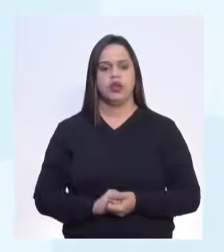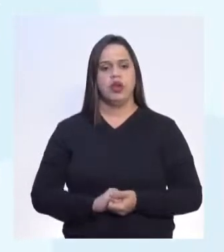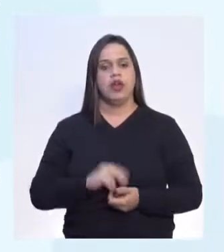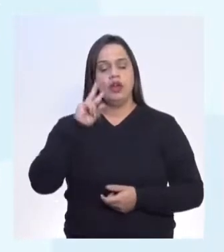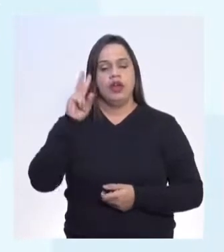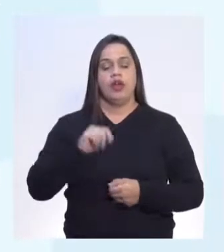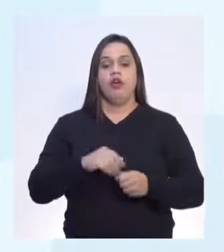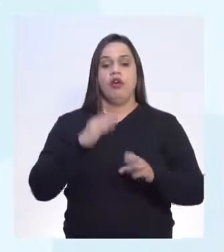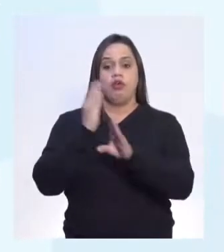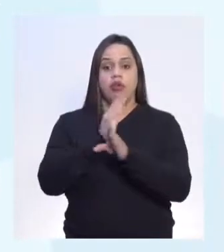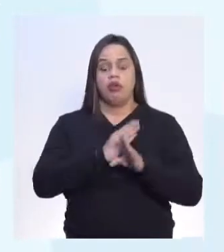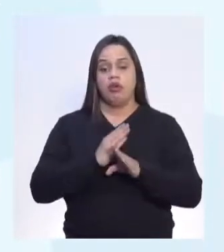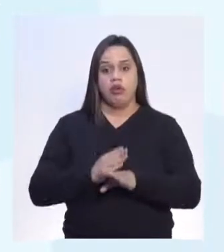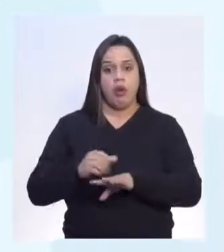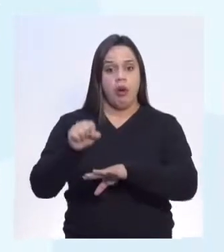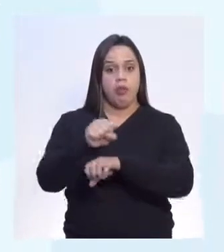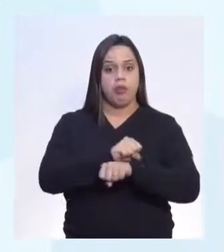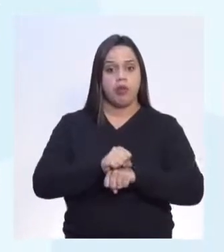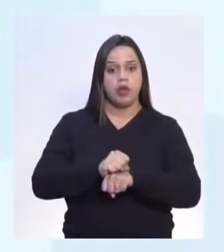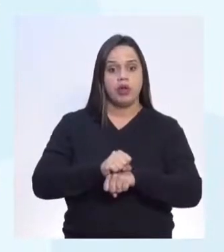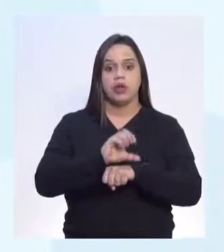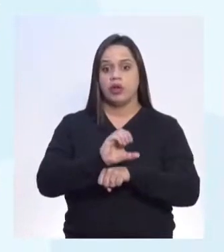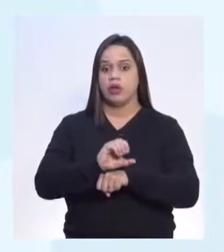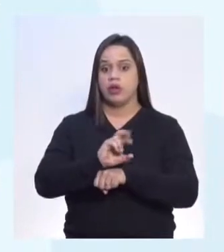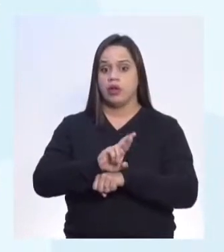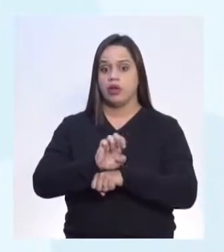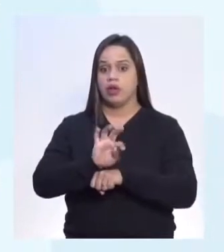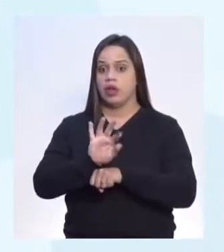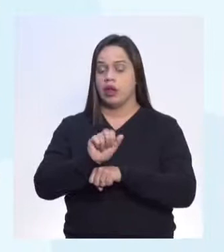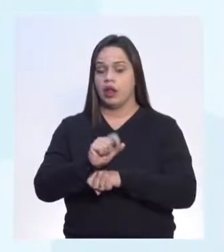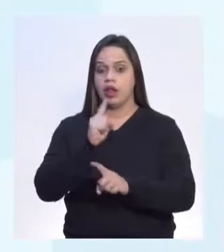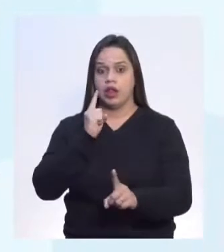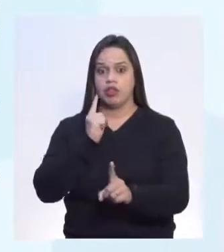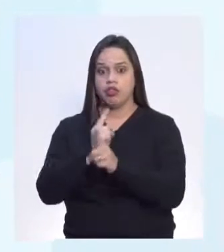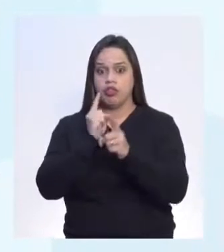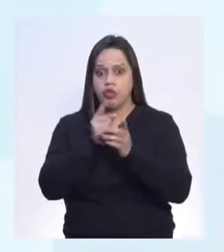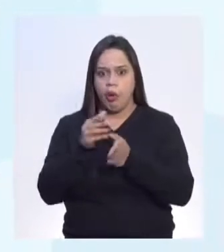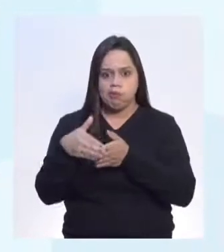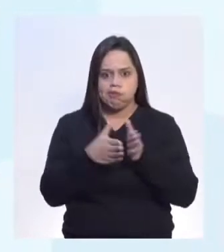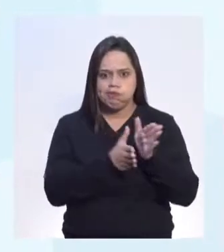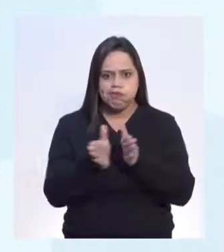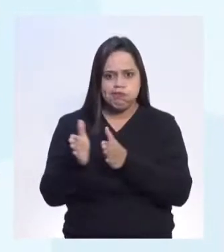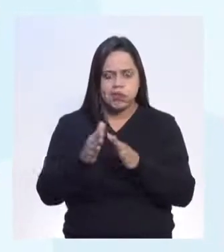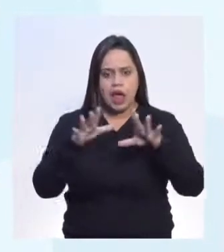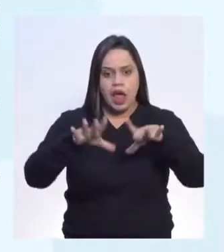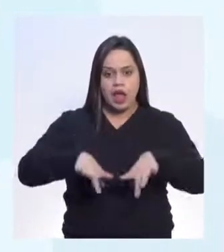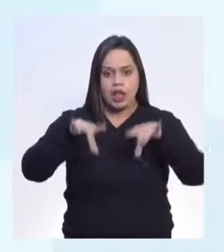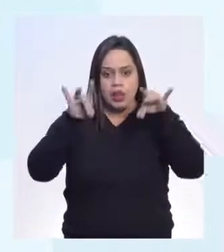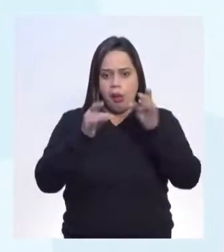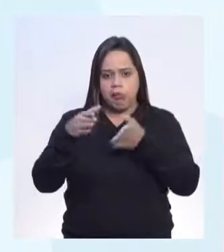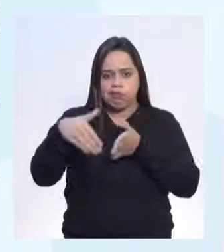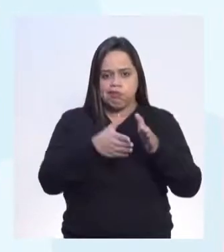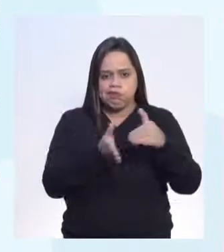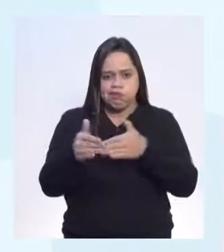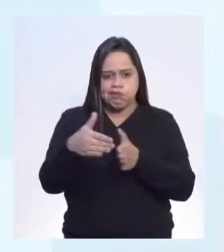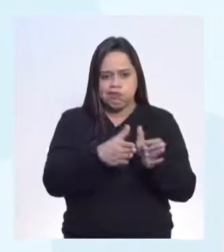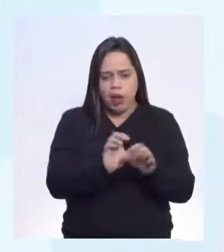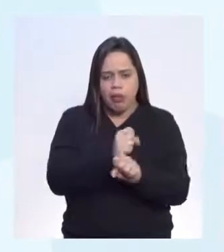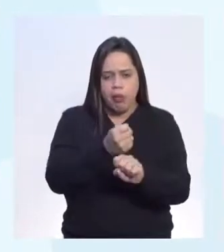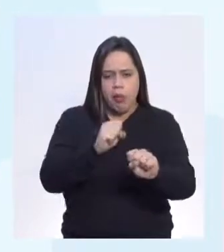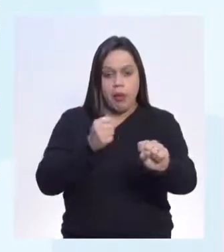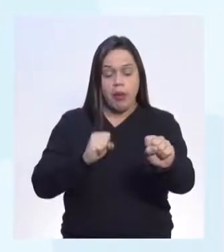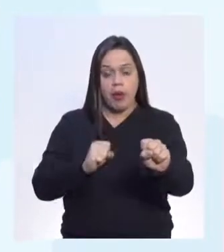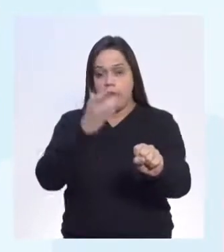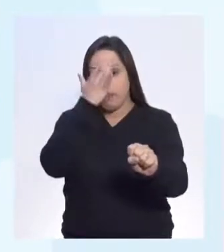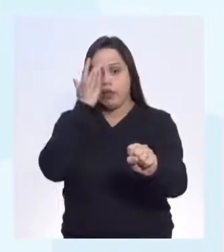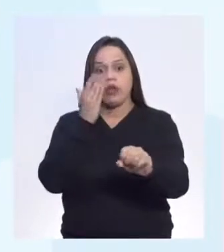ilha de Creta, onde logo descobriram o labirinto. Era um palácio imenso, com 1000 corredores dispostos de tal maneira que quem